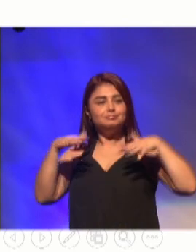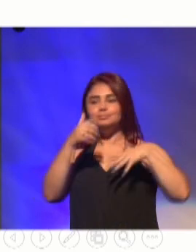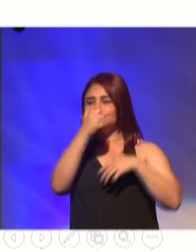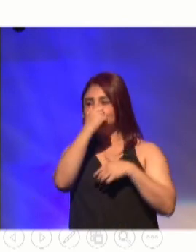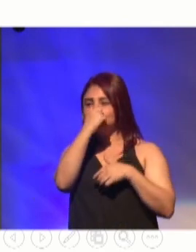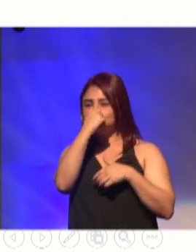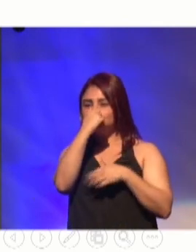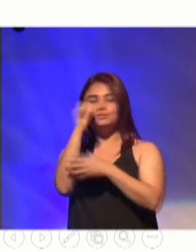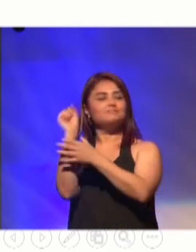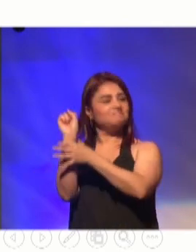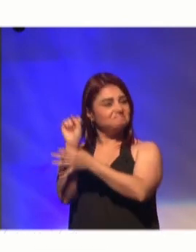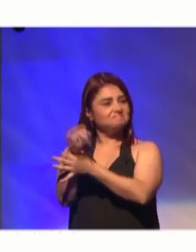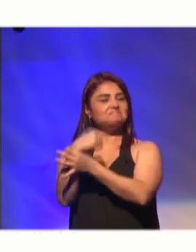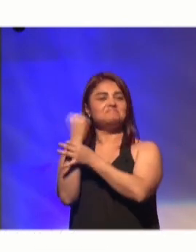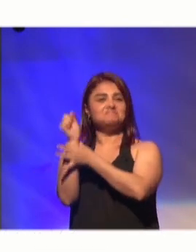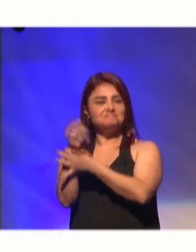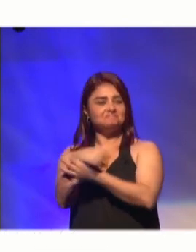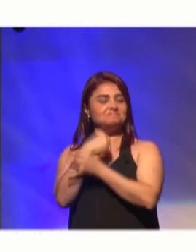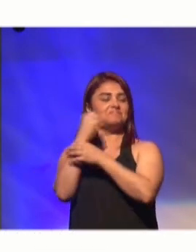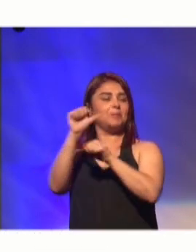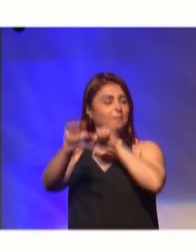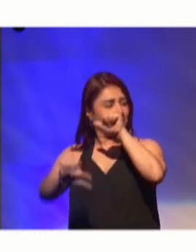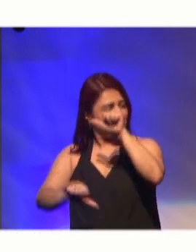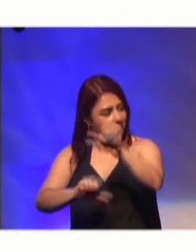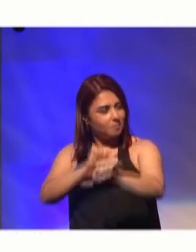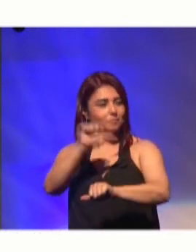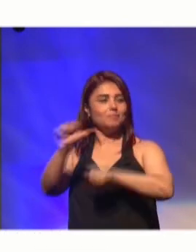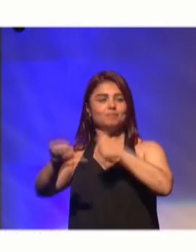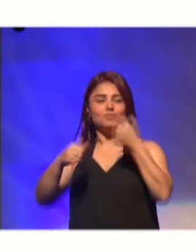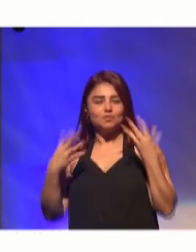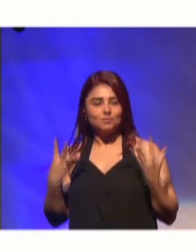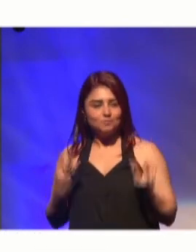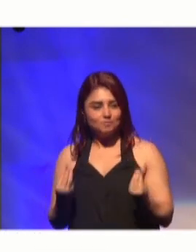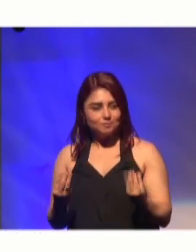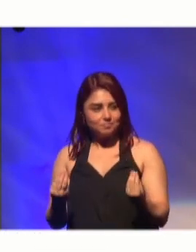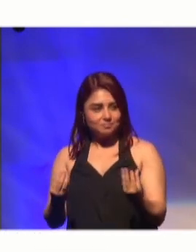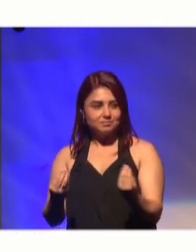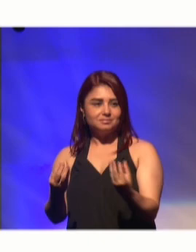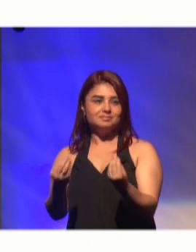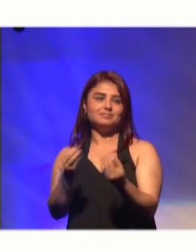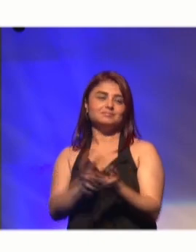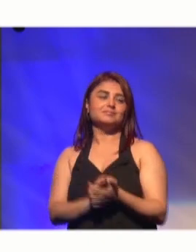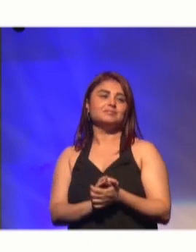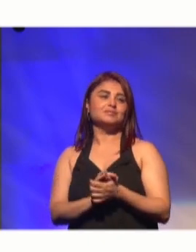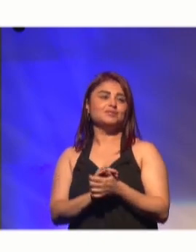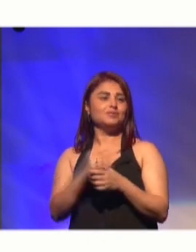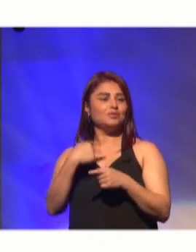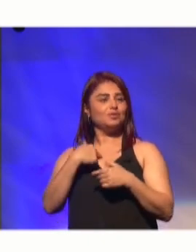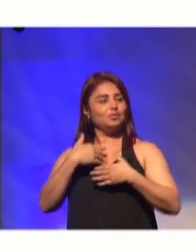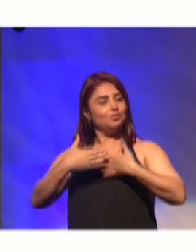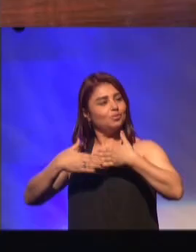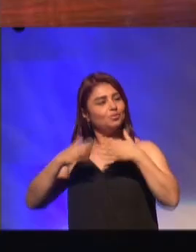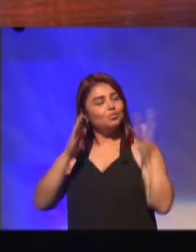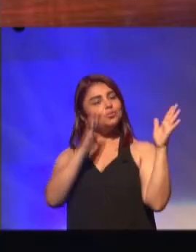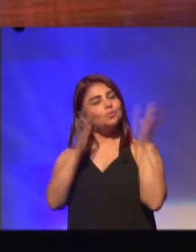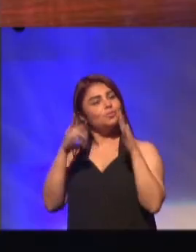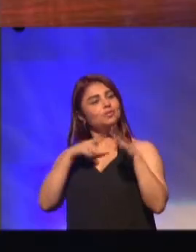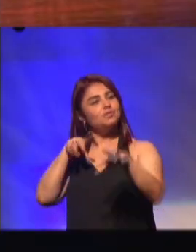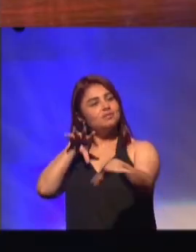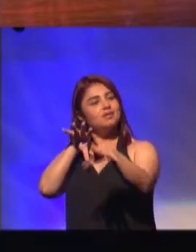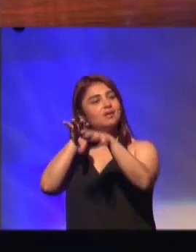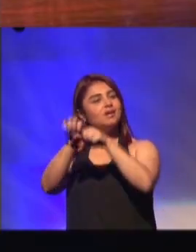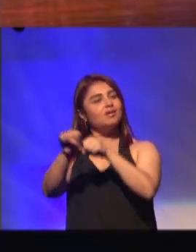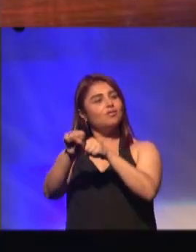A fisioterapia mudou muito, mas muito, muito, nesse tempo que eu tenho de formado, desde